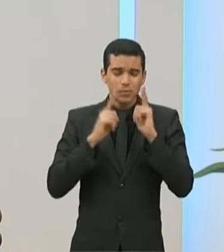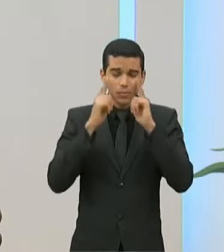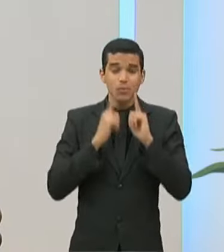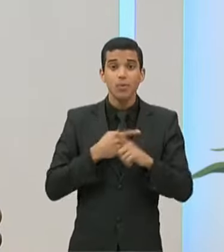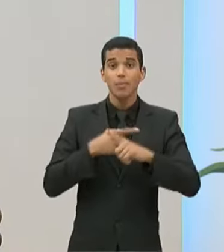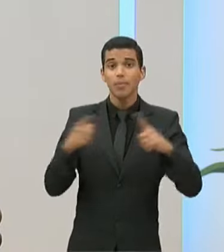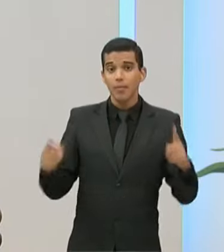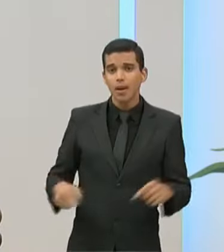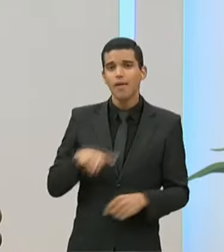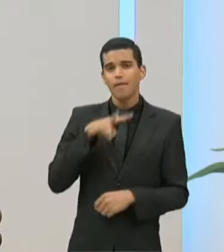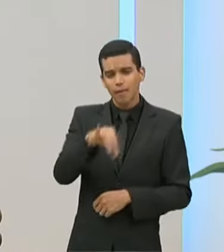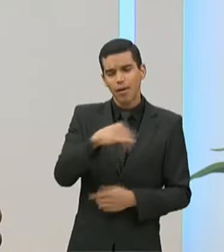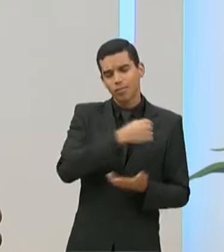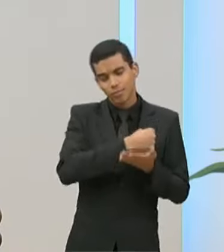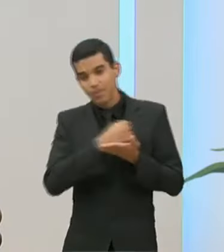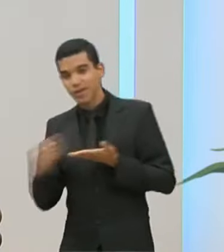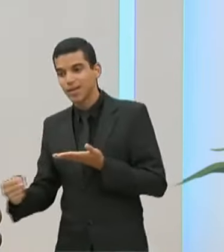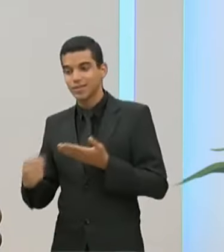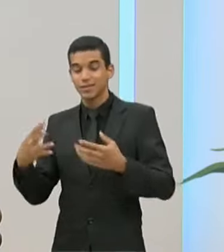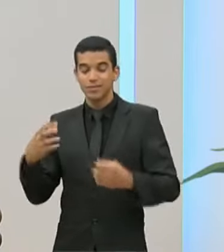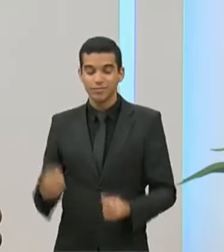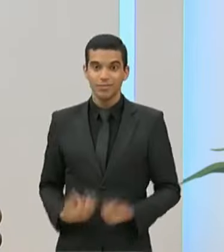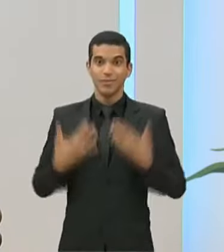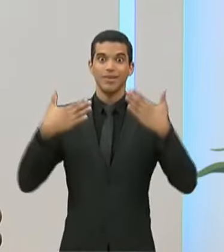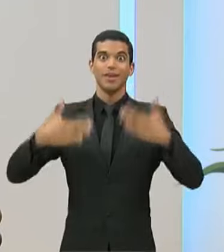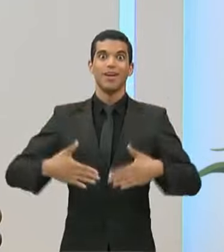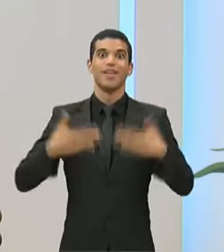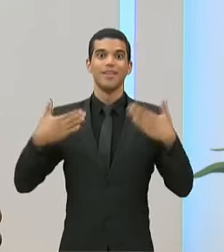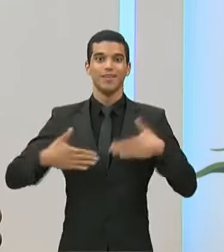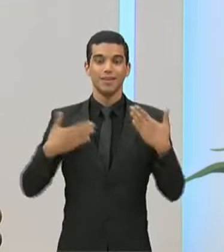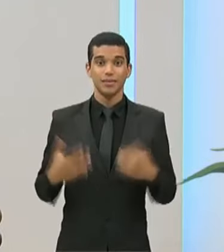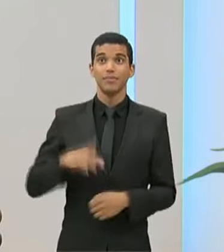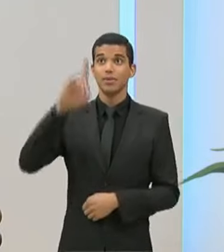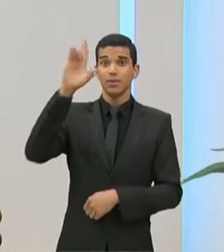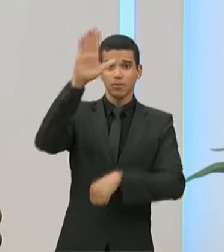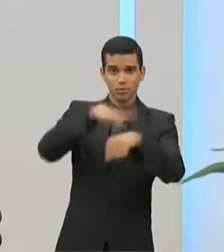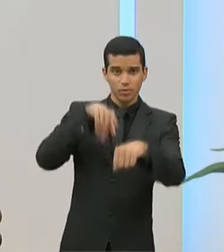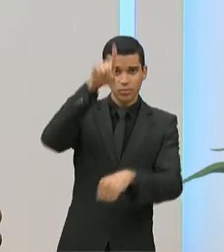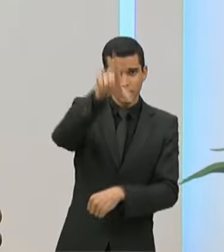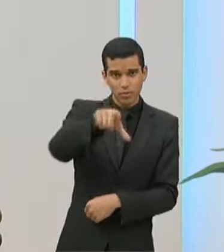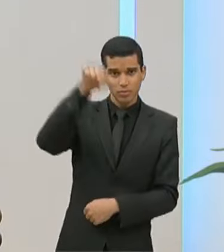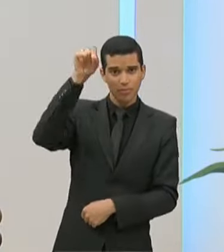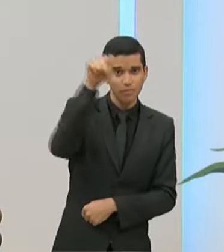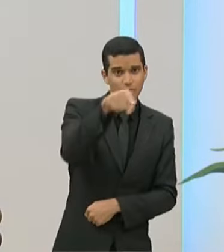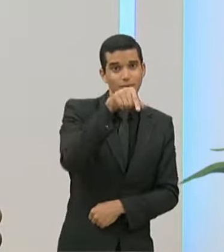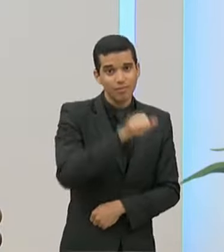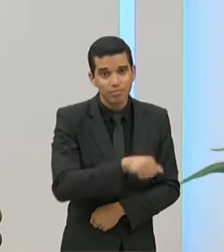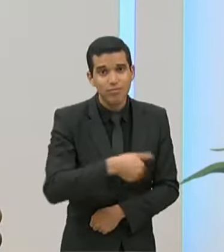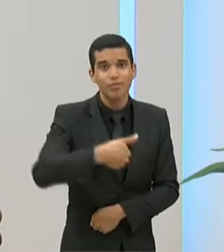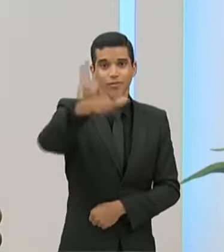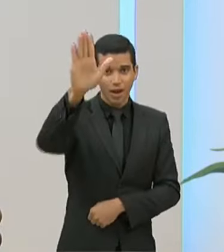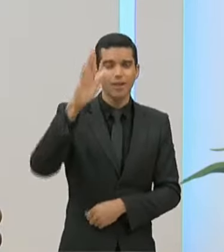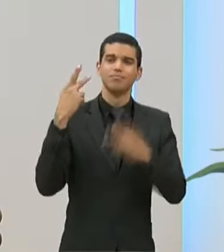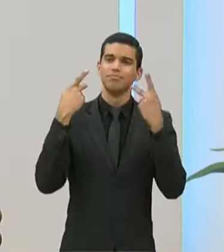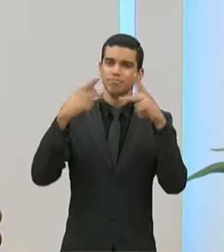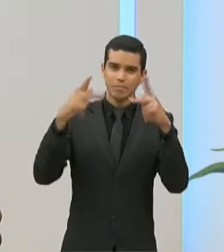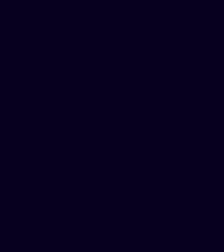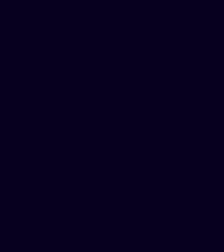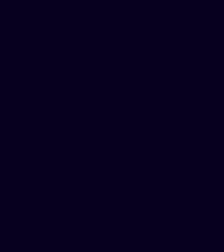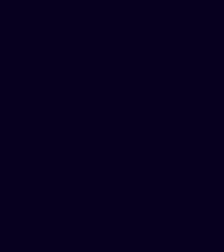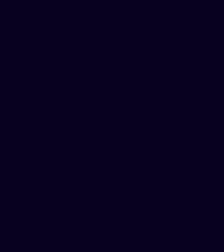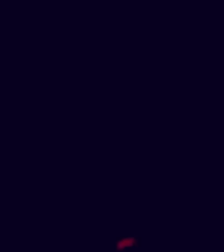a alegria vem pela manhã. Deus te chamou e te nomeou para que você vá, dê fruto,